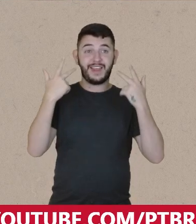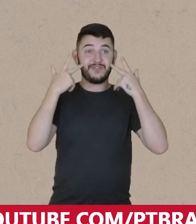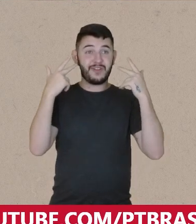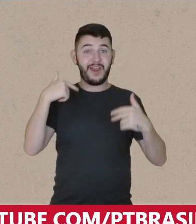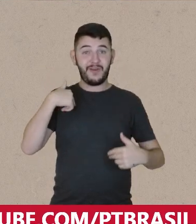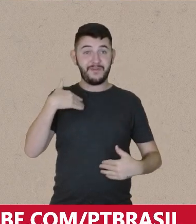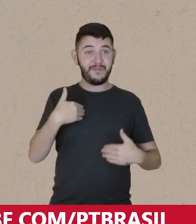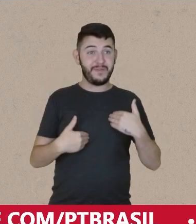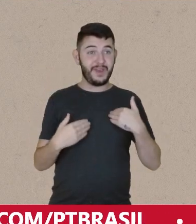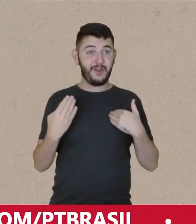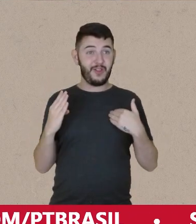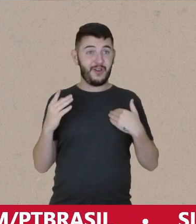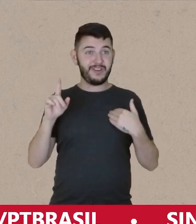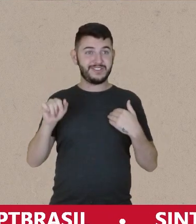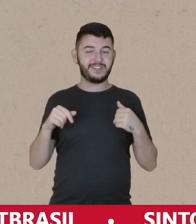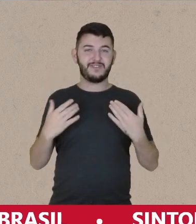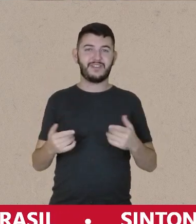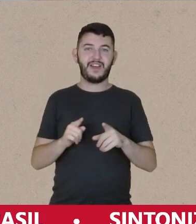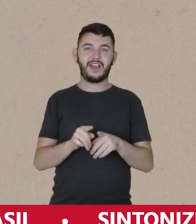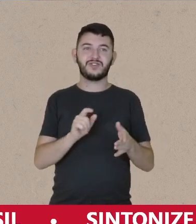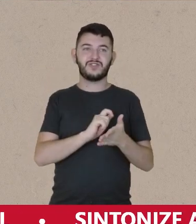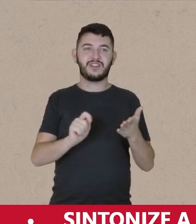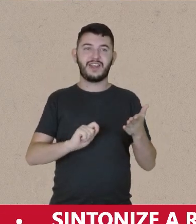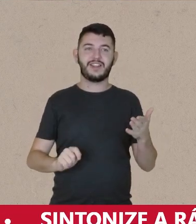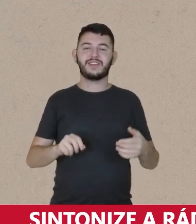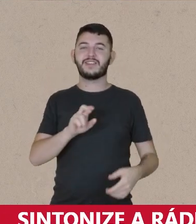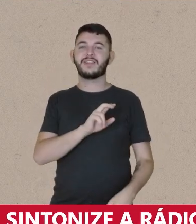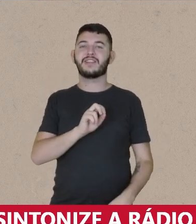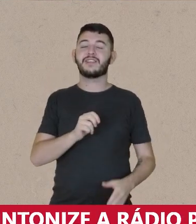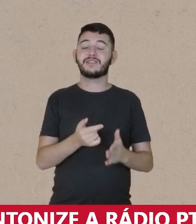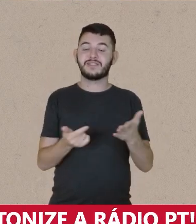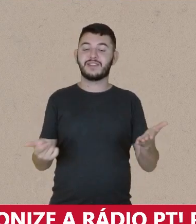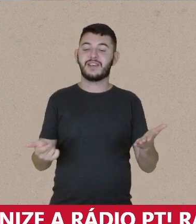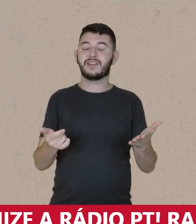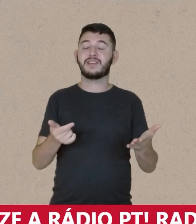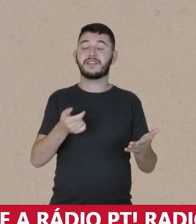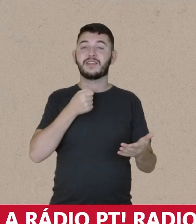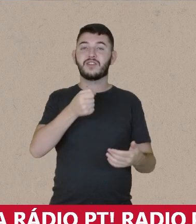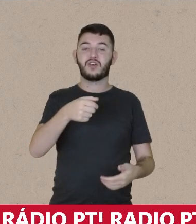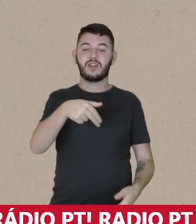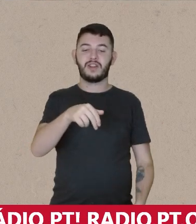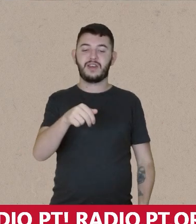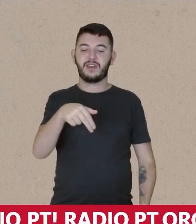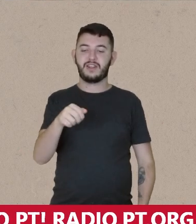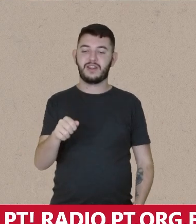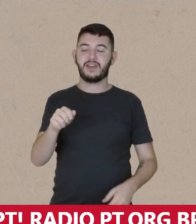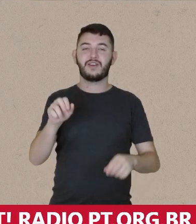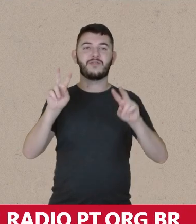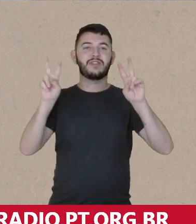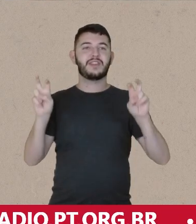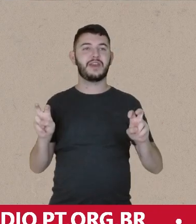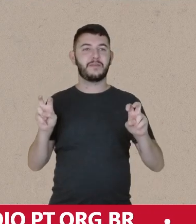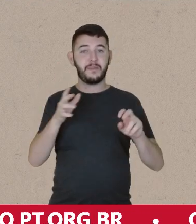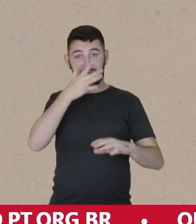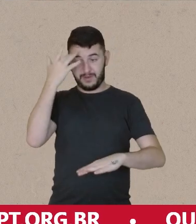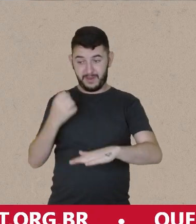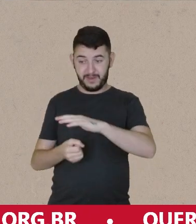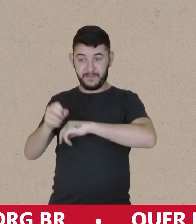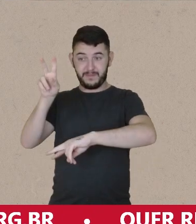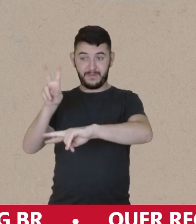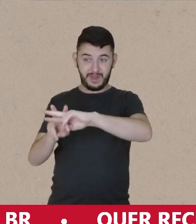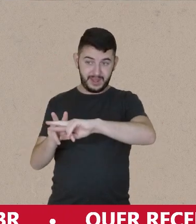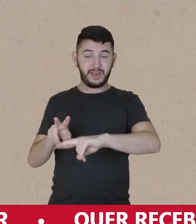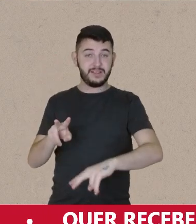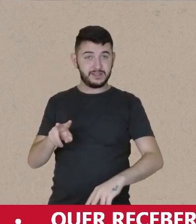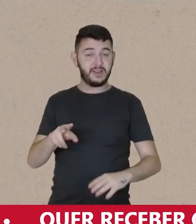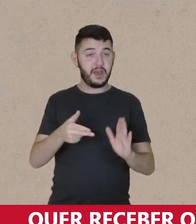A jornalista e escritora Nana Queiroz é autora do livro Presos que Menstruam, e ela relata que os mesmos kits de higiene entregues